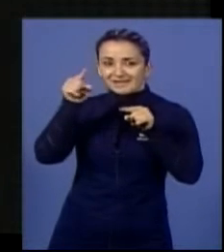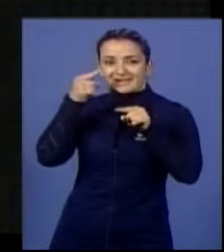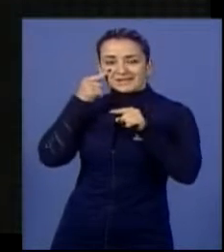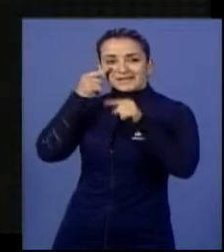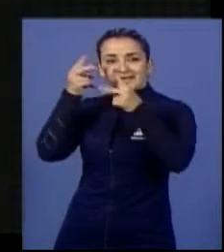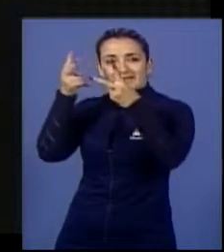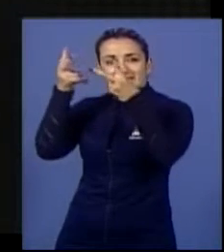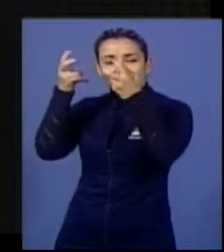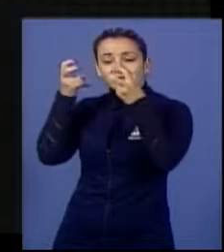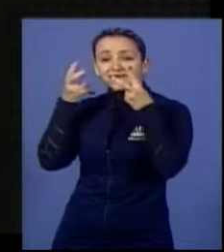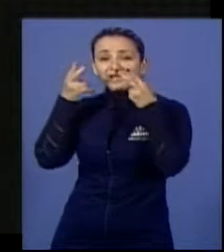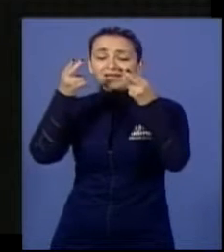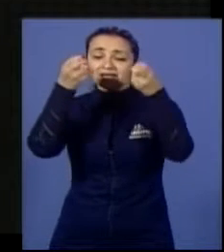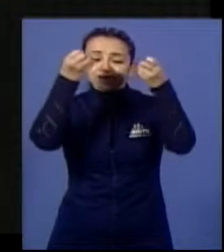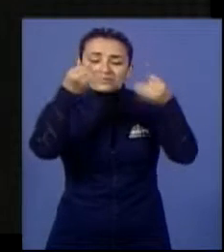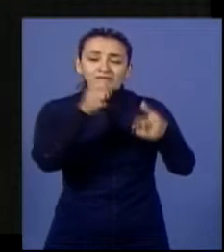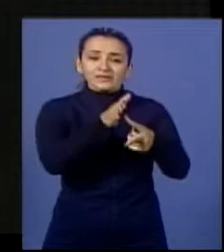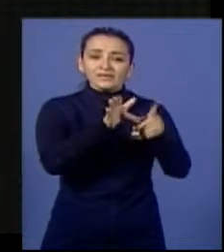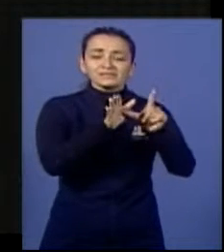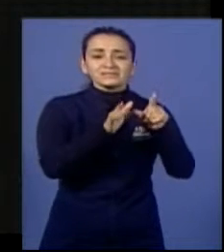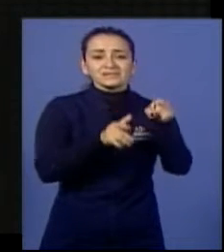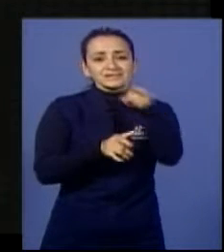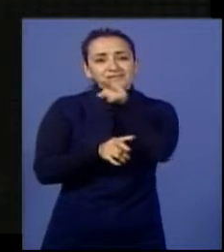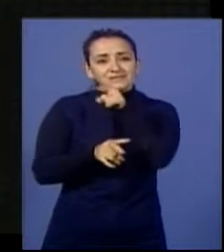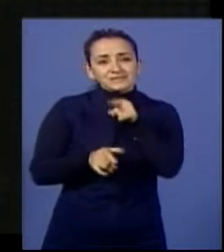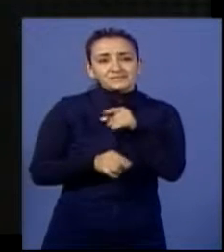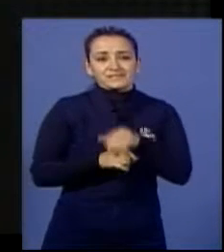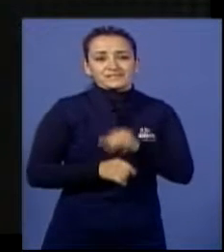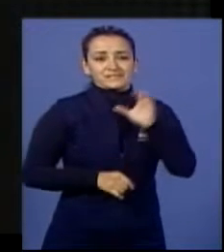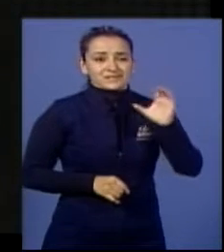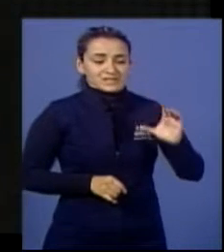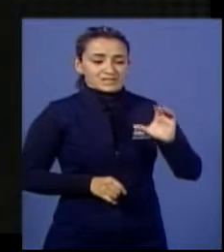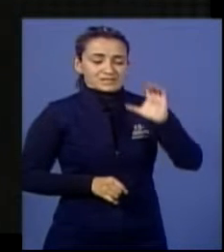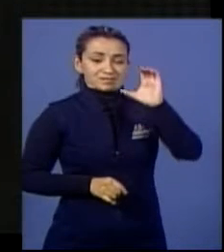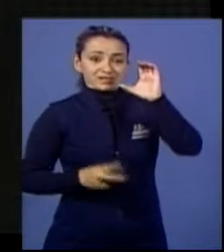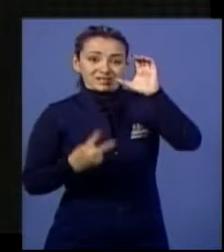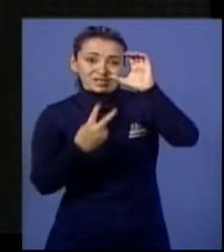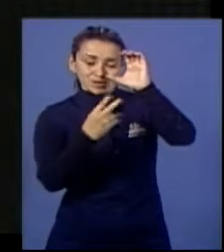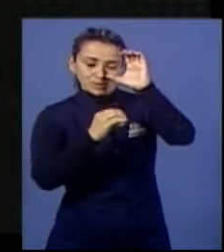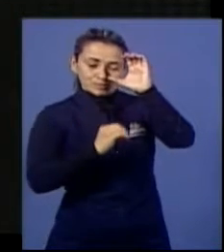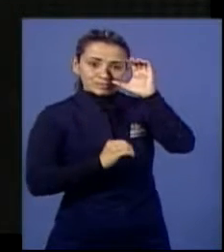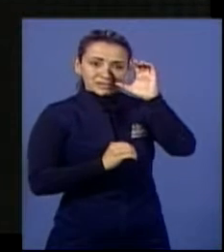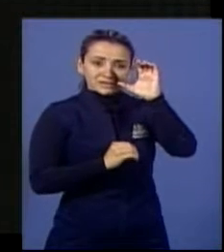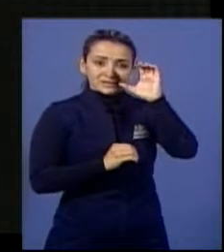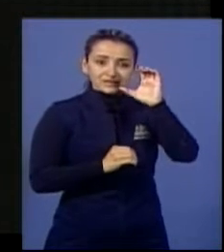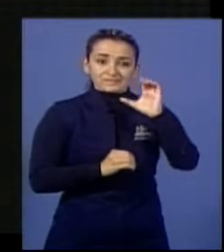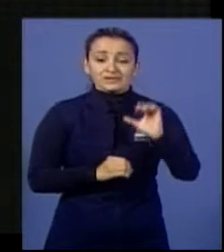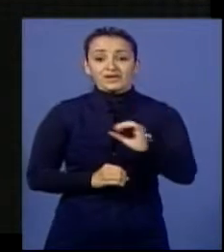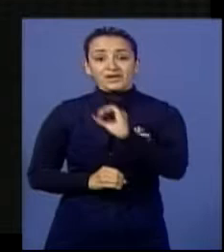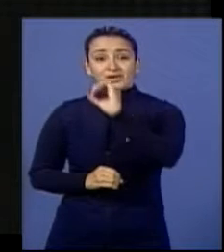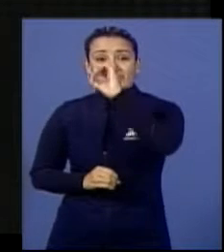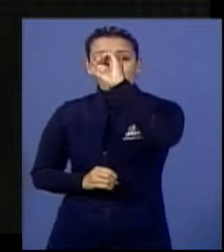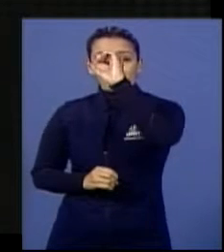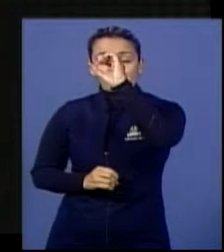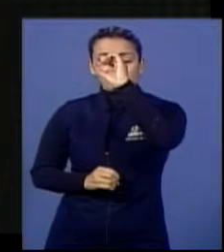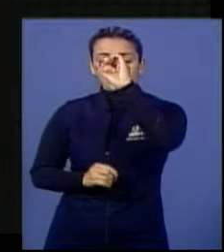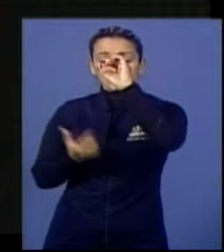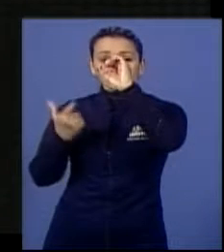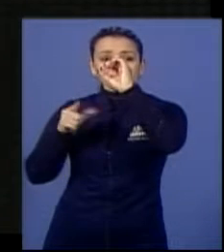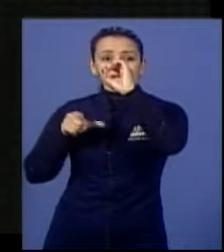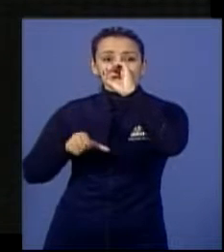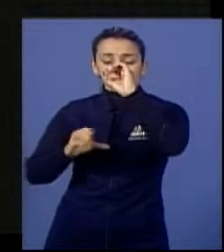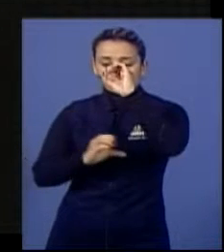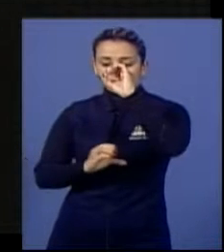é aquilo que eu havia comentado antes. C, dupla O, oxigênio e